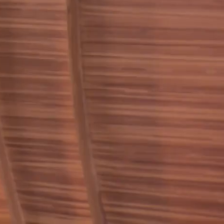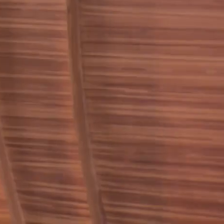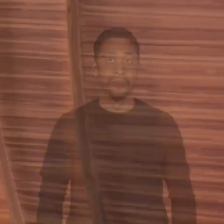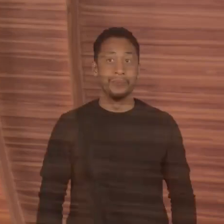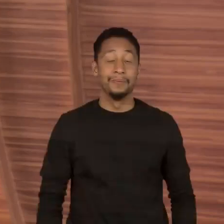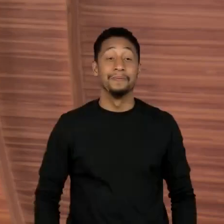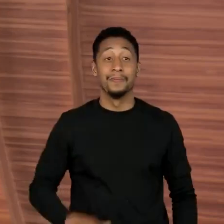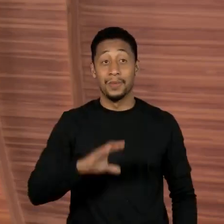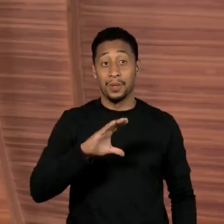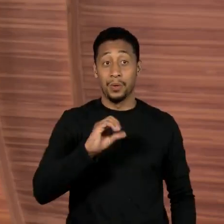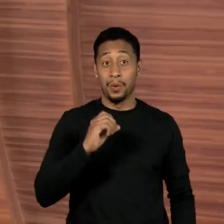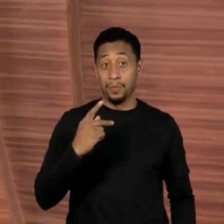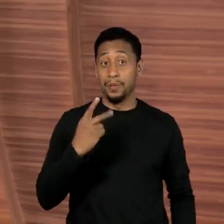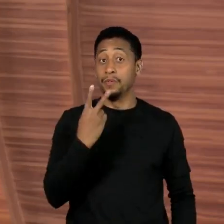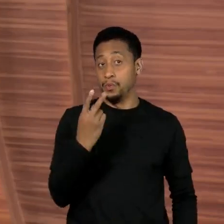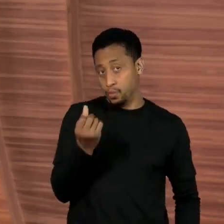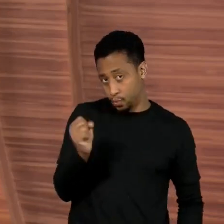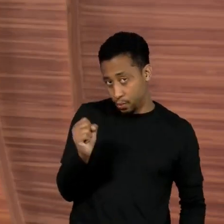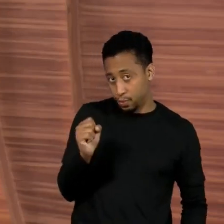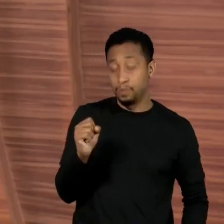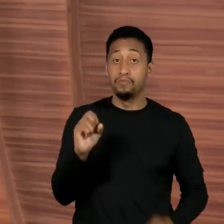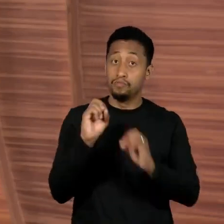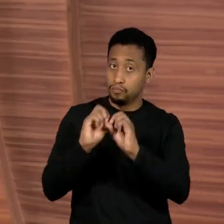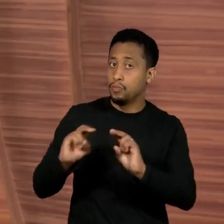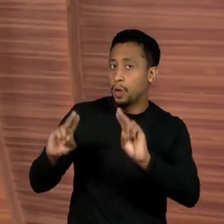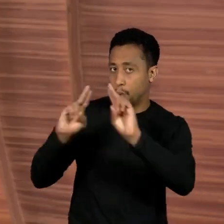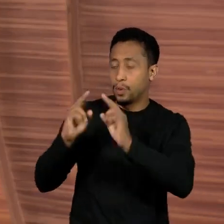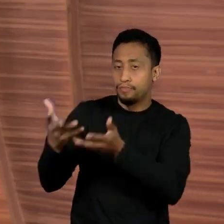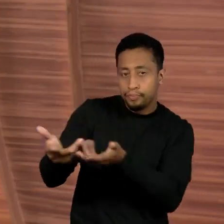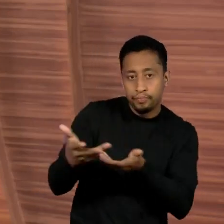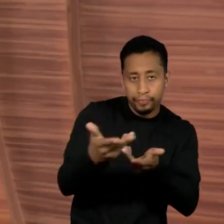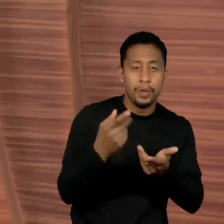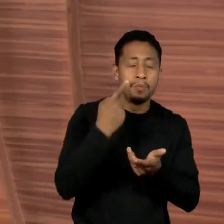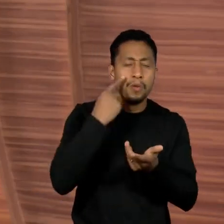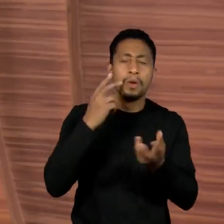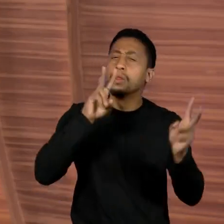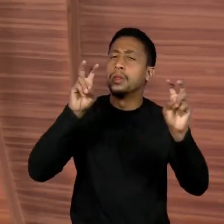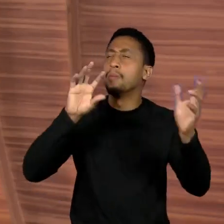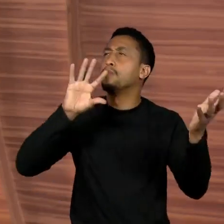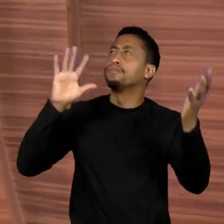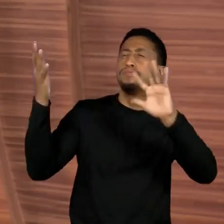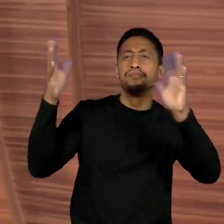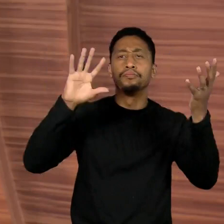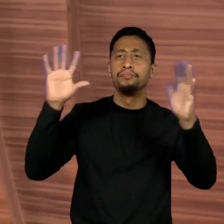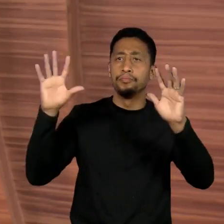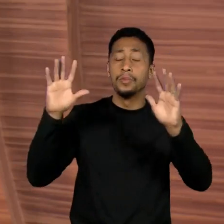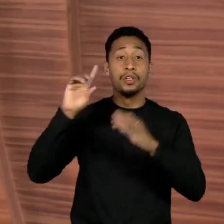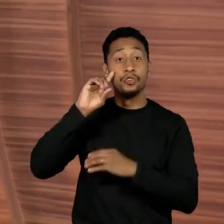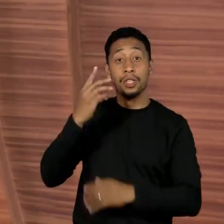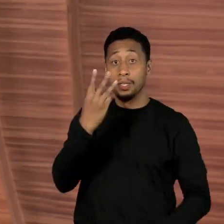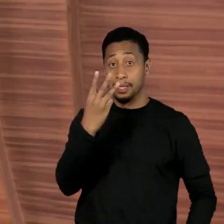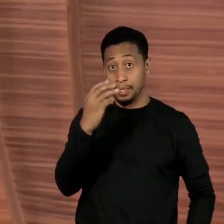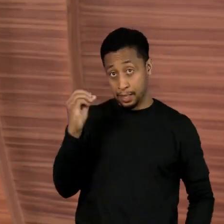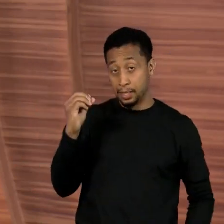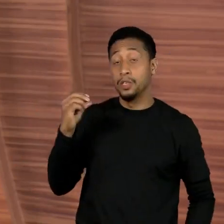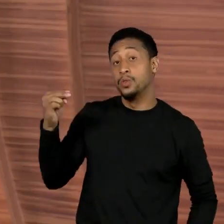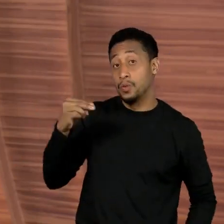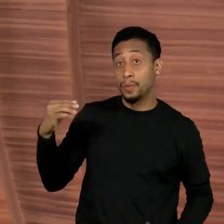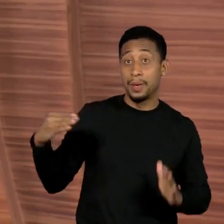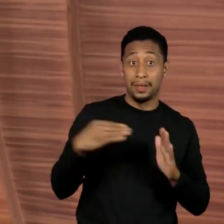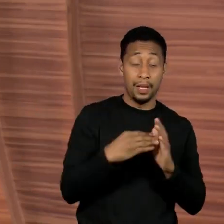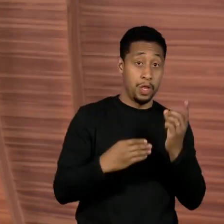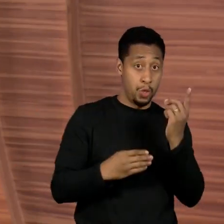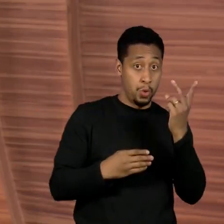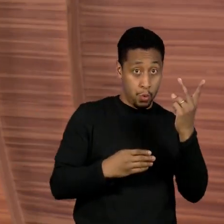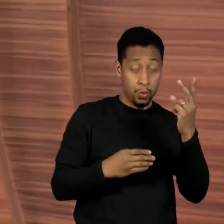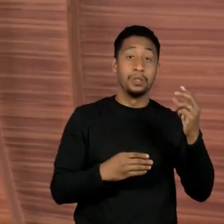A COP28, Conferência da ONU sobre Mudanças Climáticas, será realizada de 30 de novembro a 12 de dezembro em